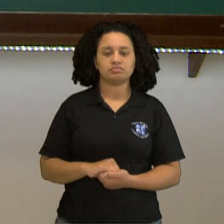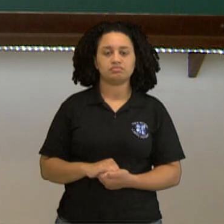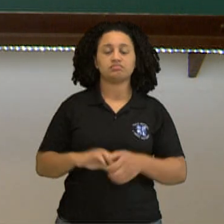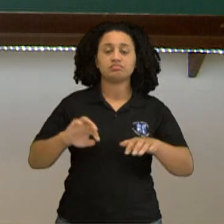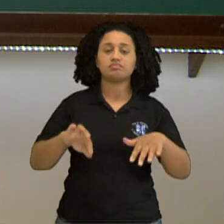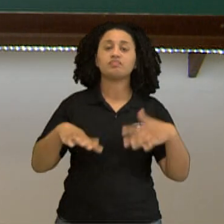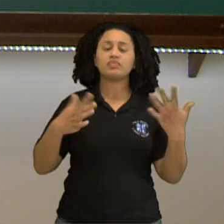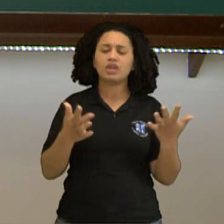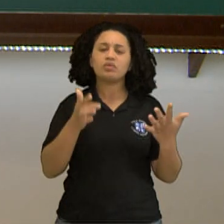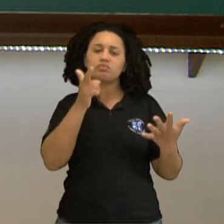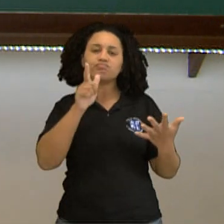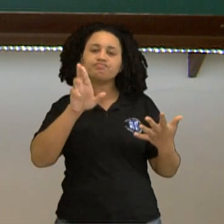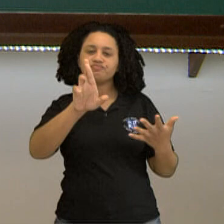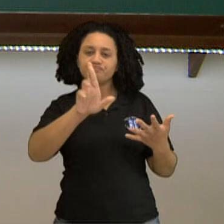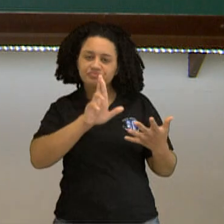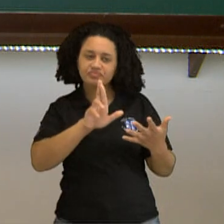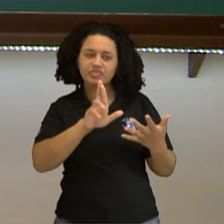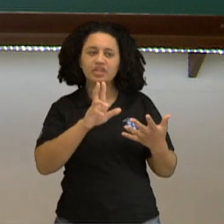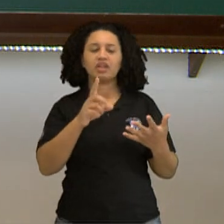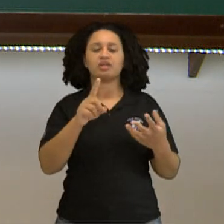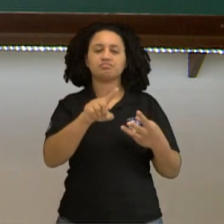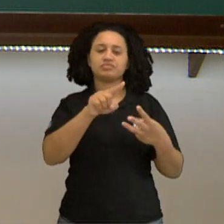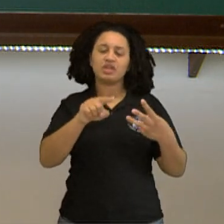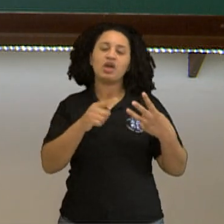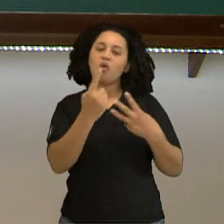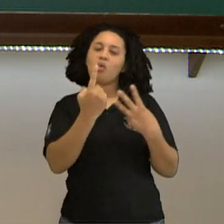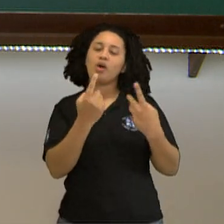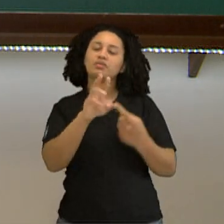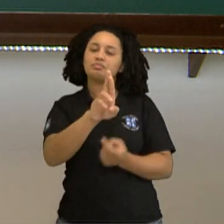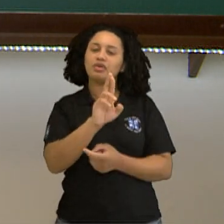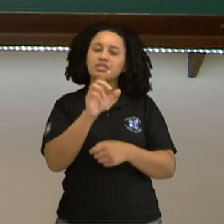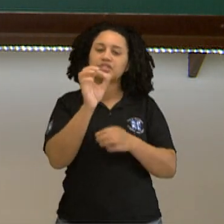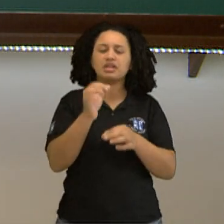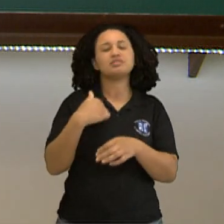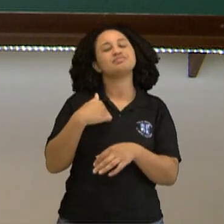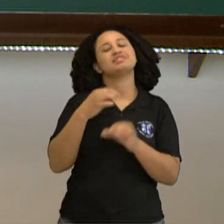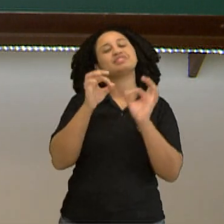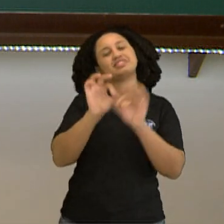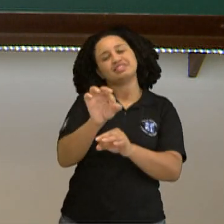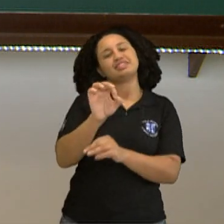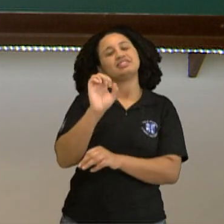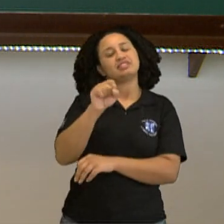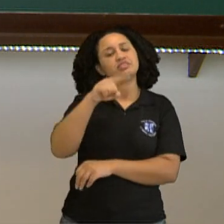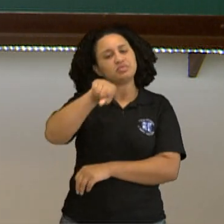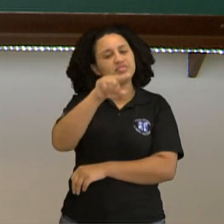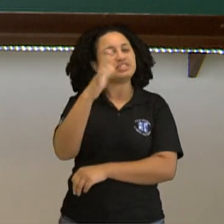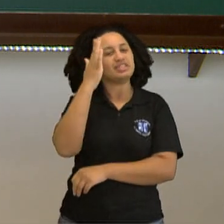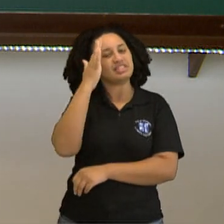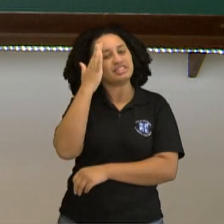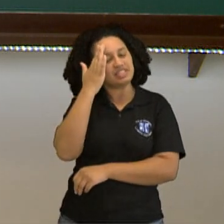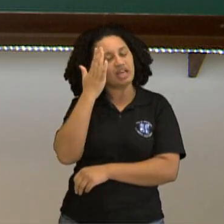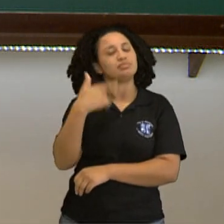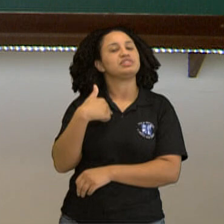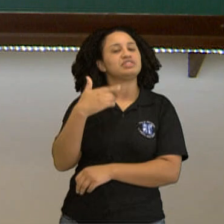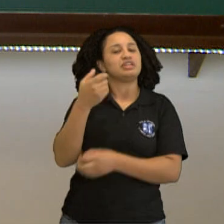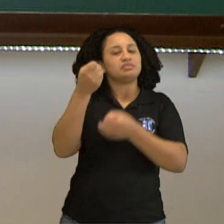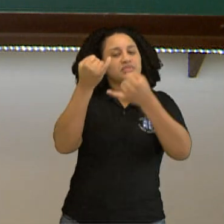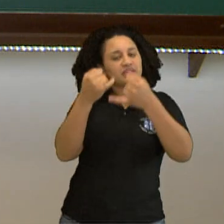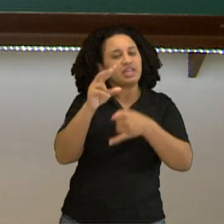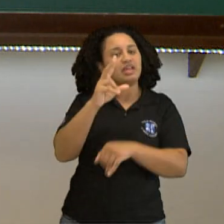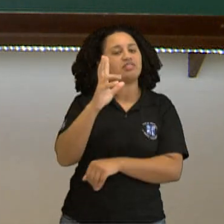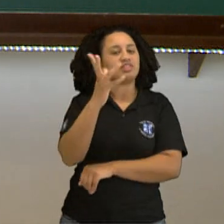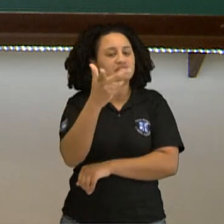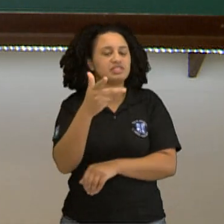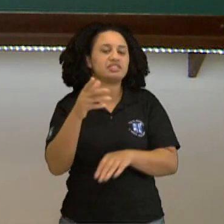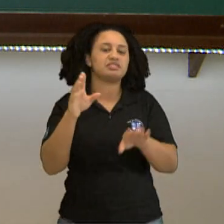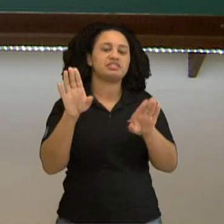E aí, meus queridos, conseguiram resolver? Tenho certeza que sim. Vocês sabem bastante aqui sobre velocidade, a gente falou já bastante sobre velocidade média.